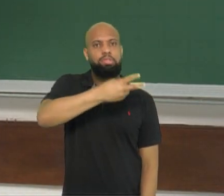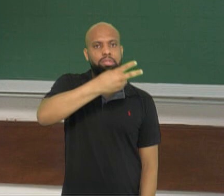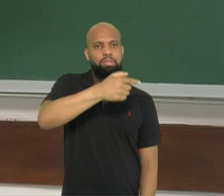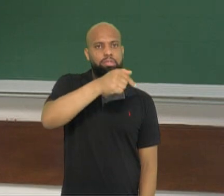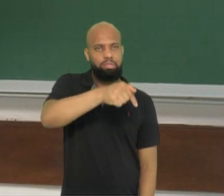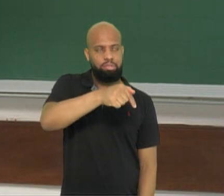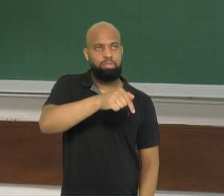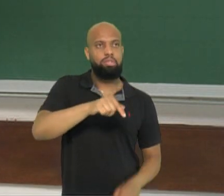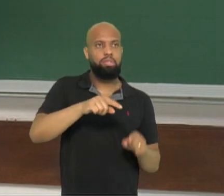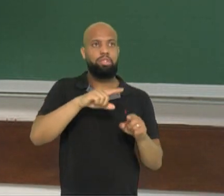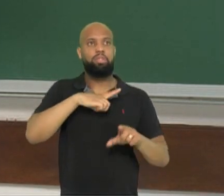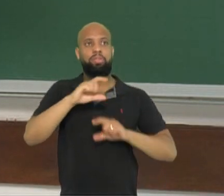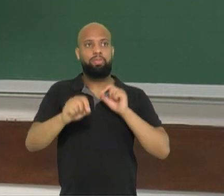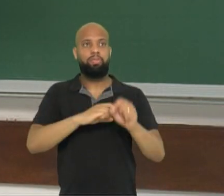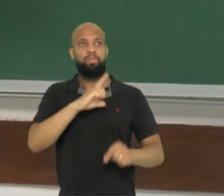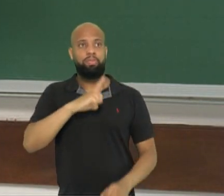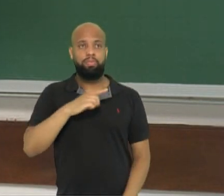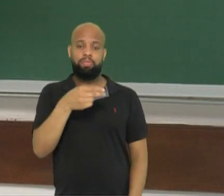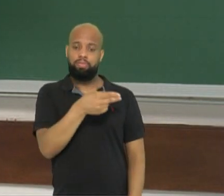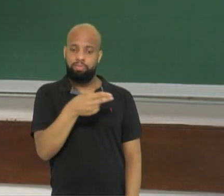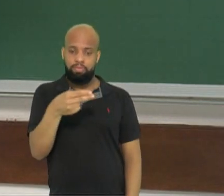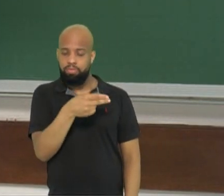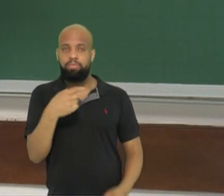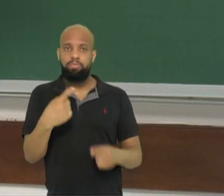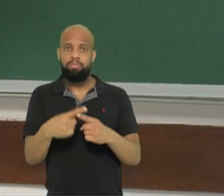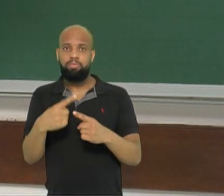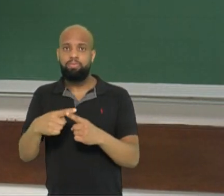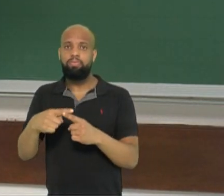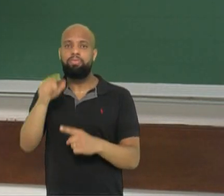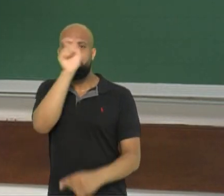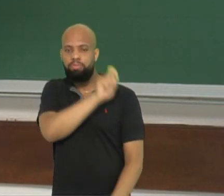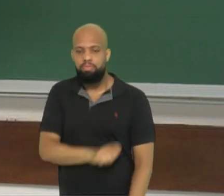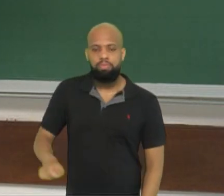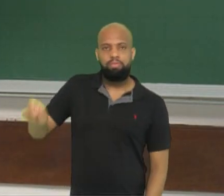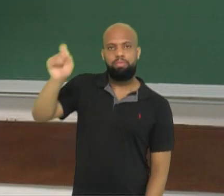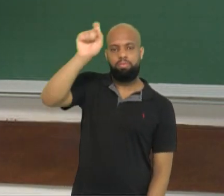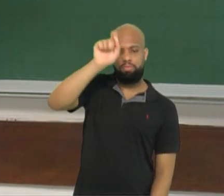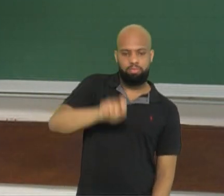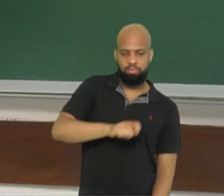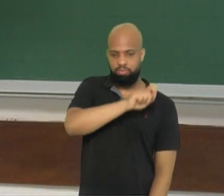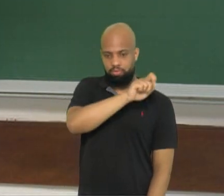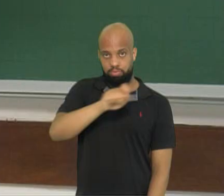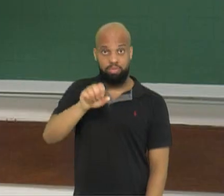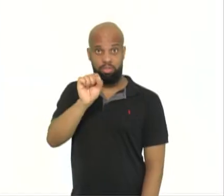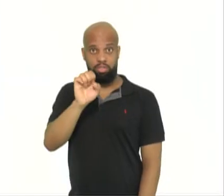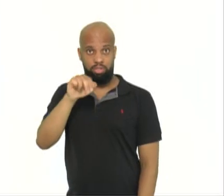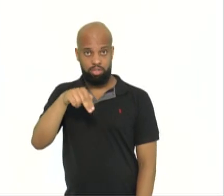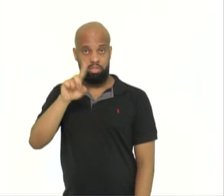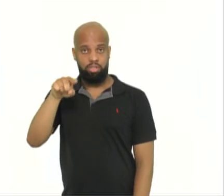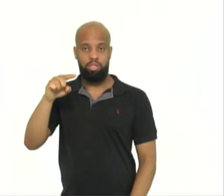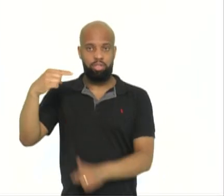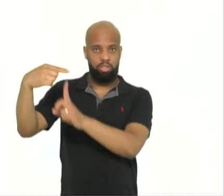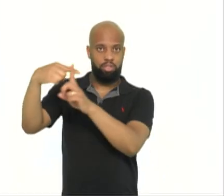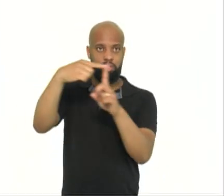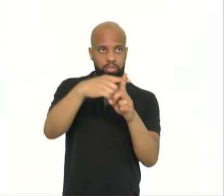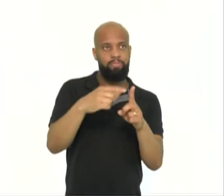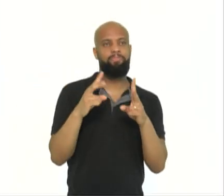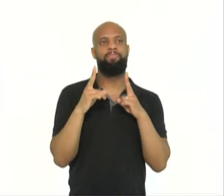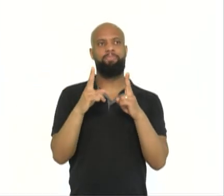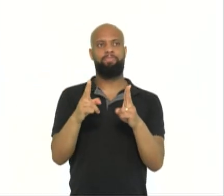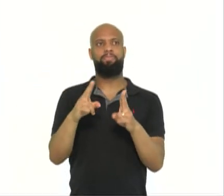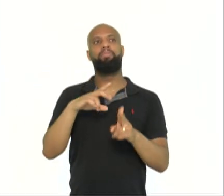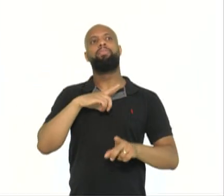Porém, a gente tem aí a igualdade com seno de 30, pela simetria ali dos ângulos, igual ao meio. Então, como o